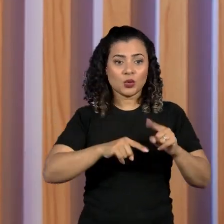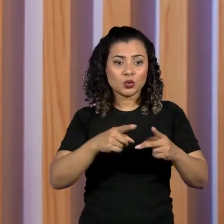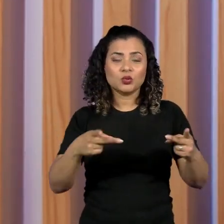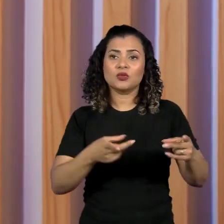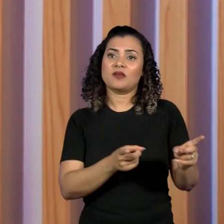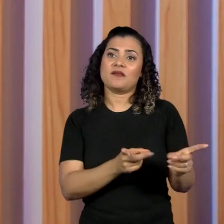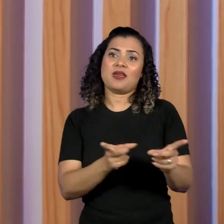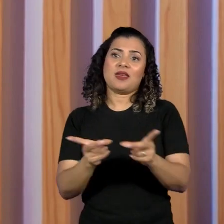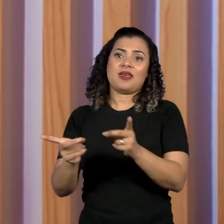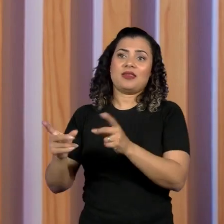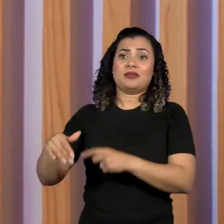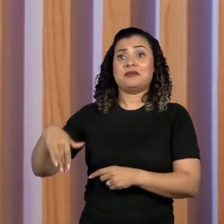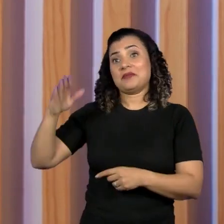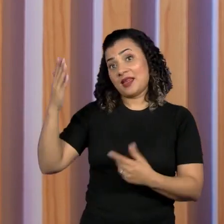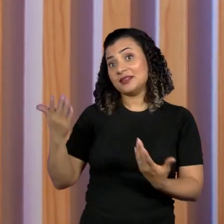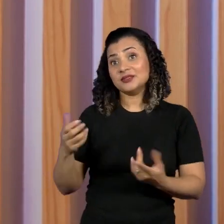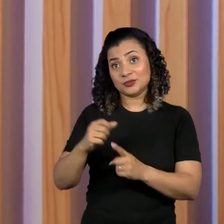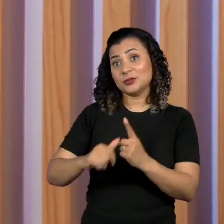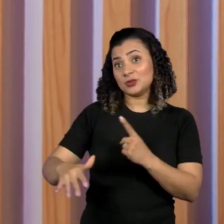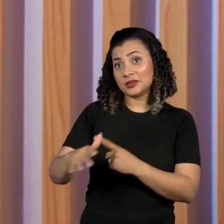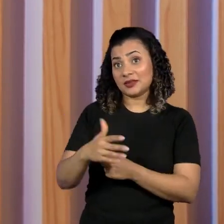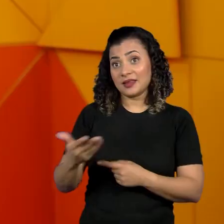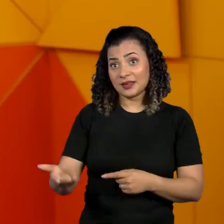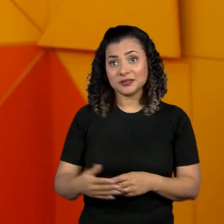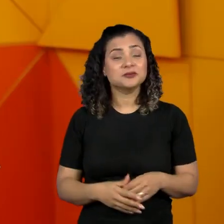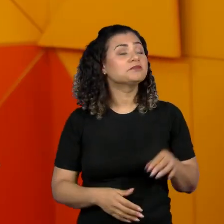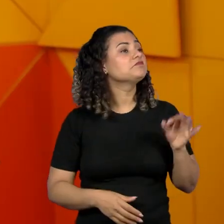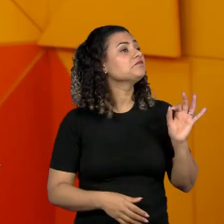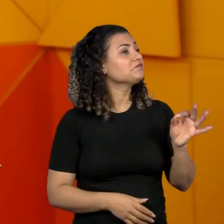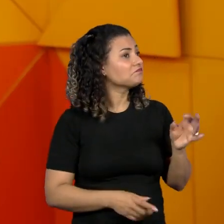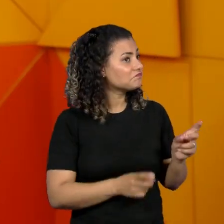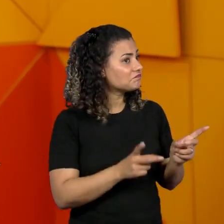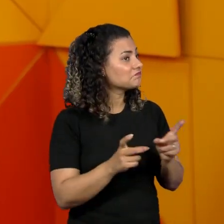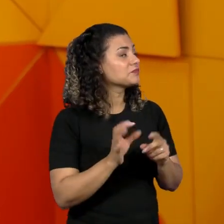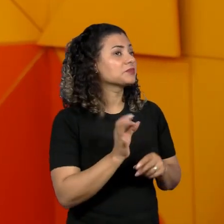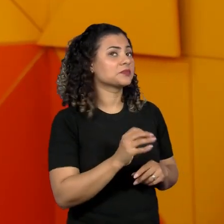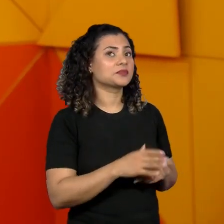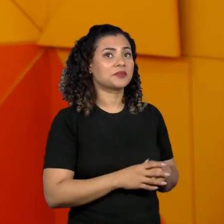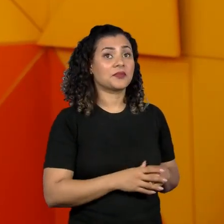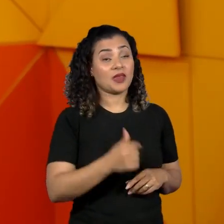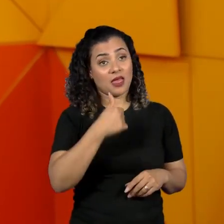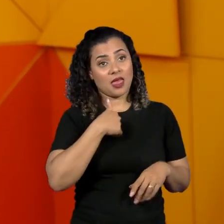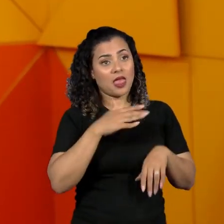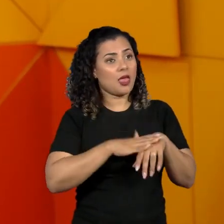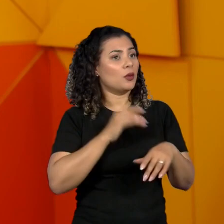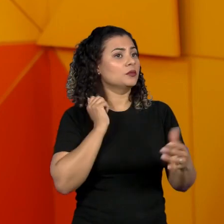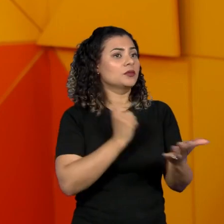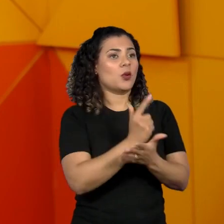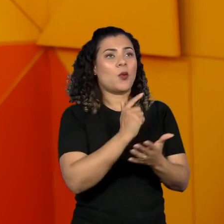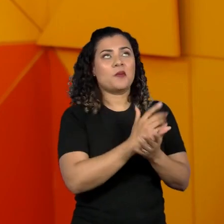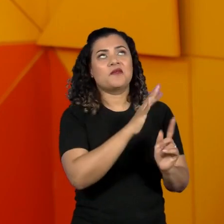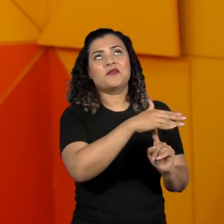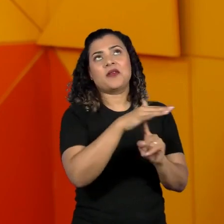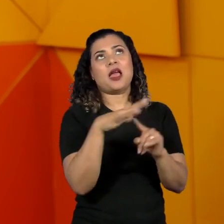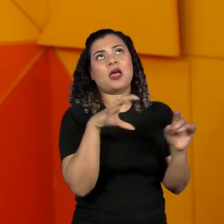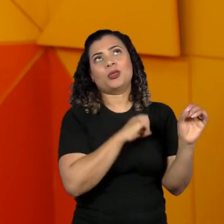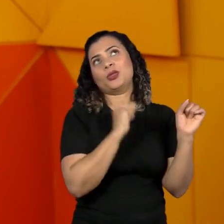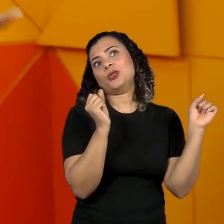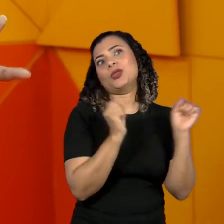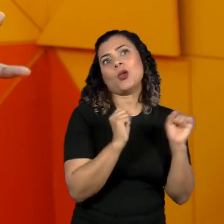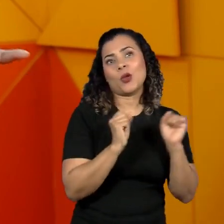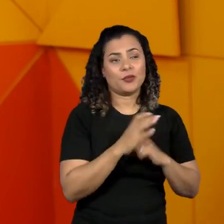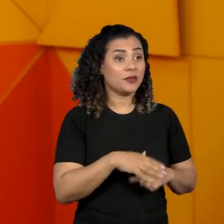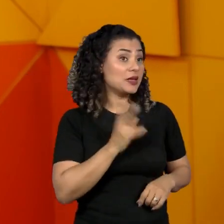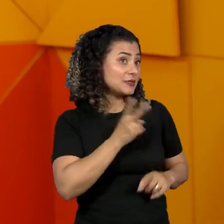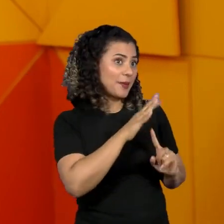aí para a sociedade. Para a sociedade, para a venda, né? Eu sou aquela consumidora de feira, eu adoro uma feira. Eu